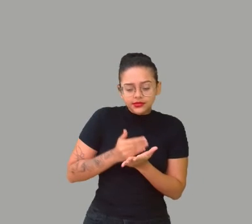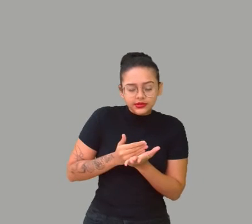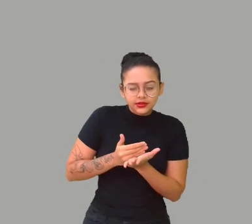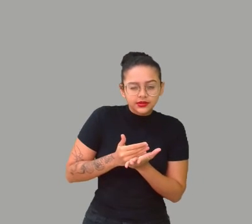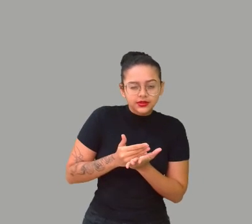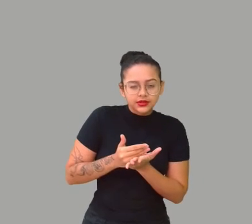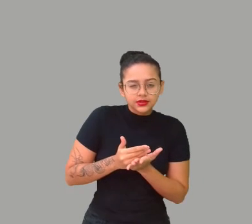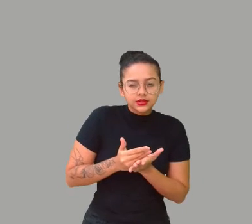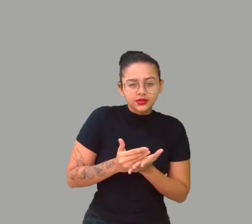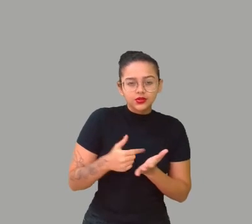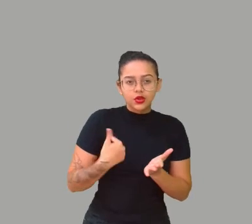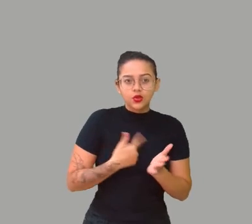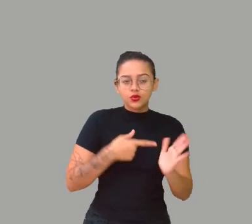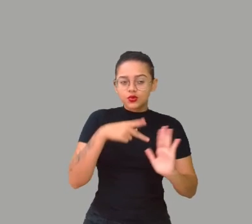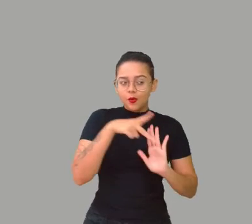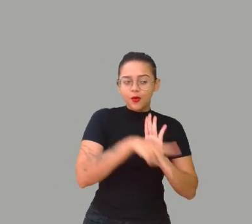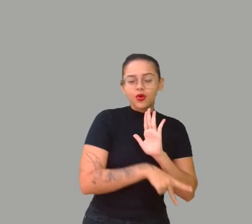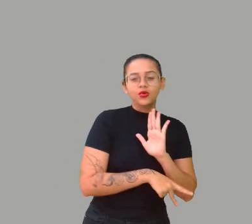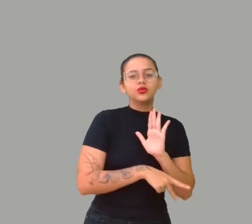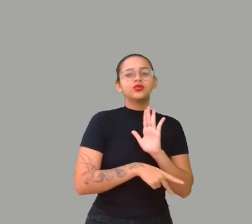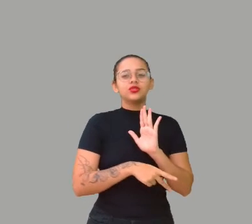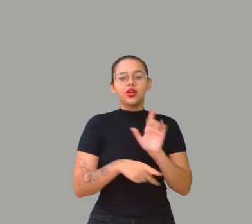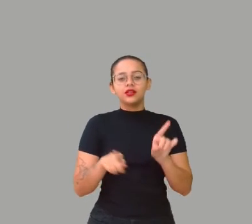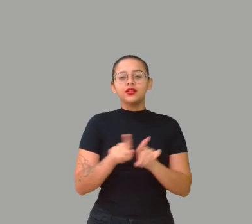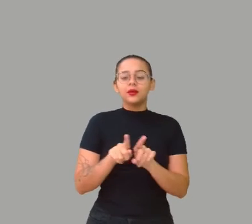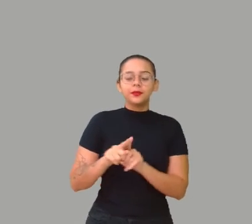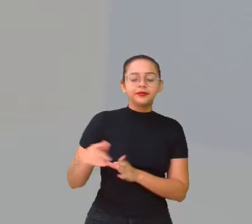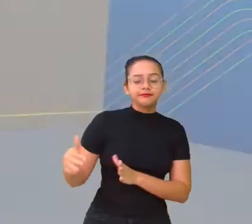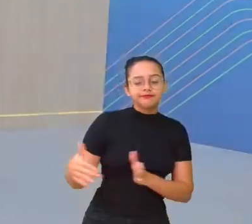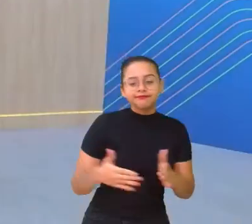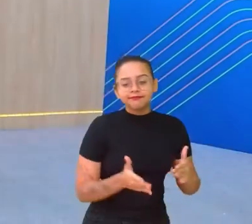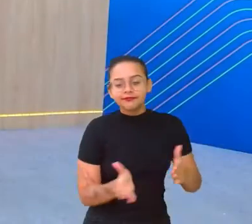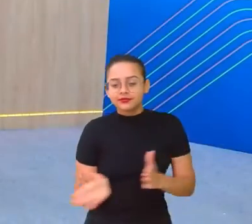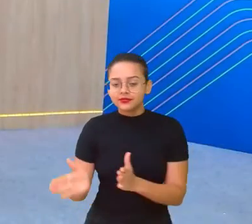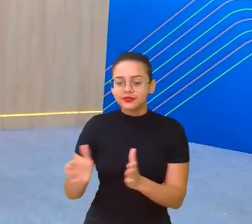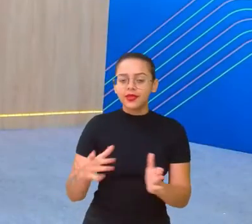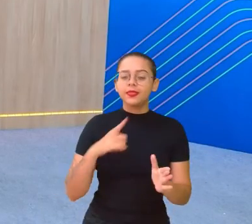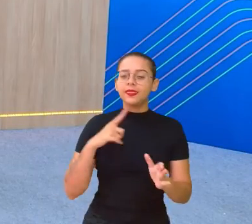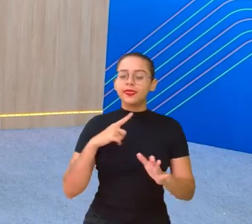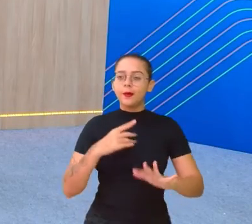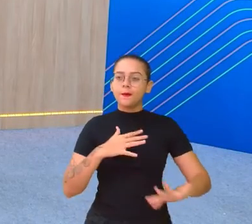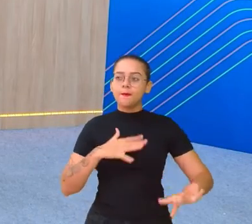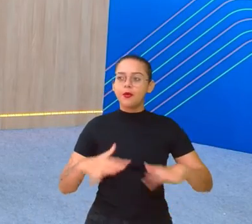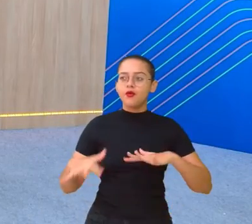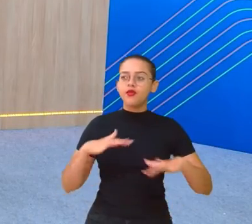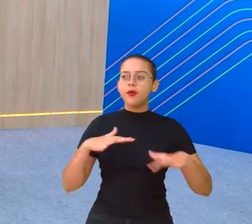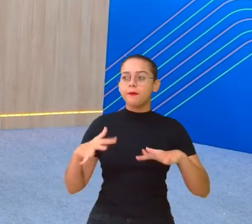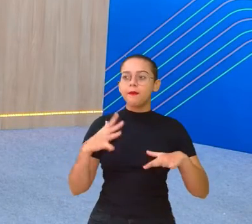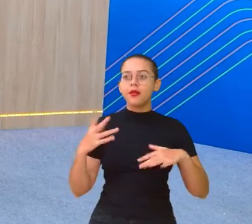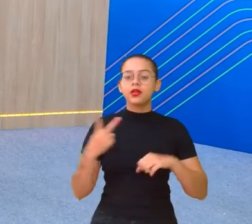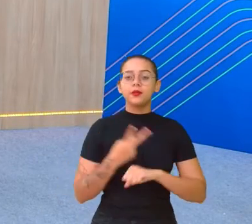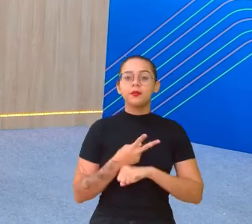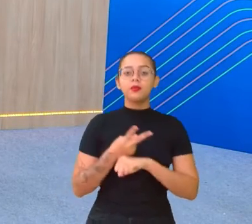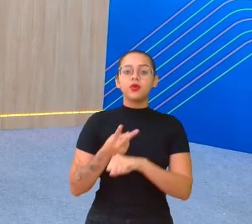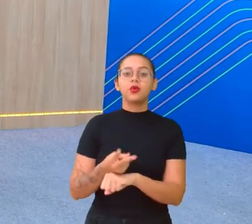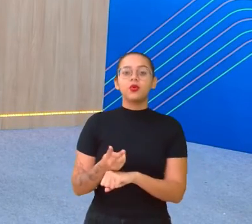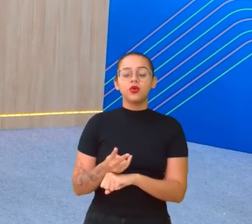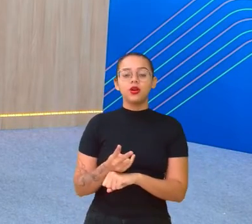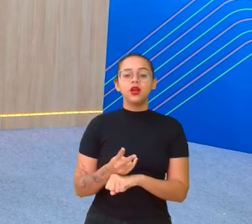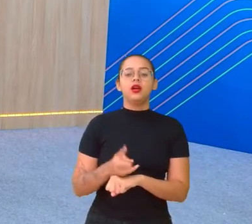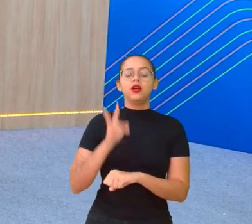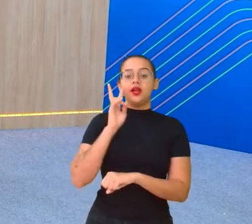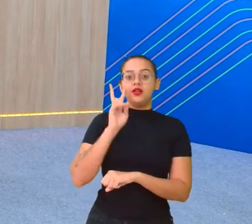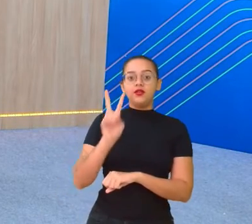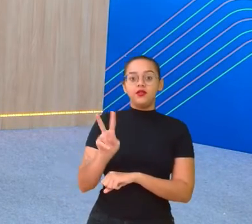O início do nosso projeto, o início da nossa caminhada. A gente tem aquele movimento, né, de buscar, né, de